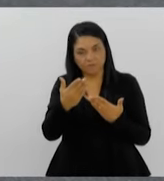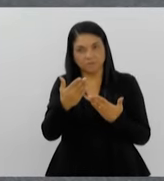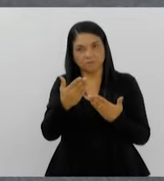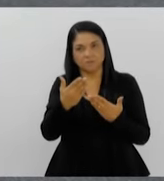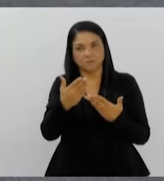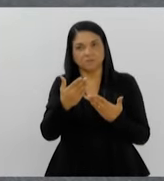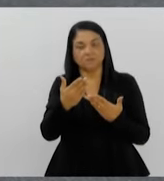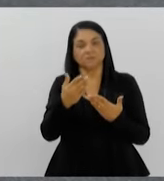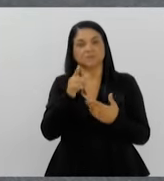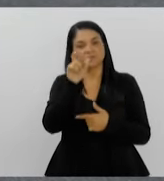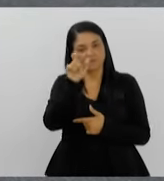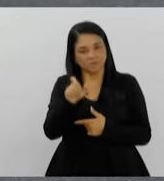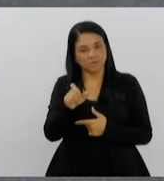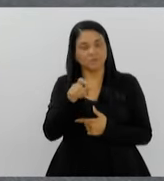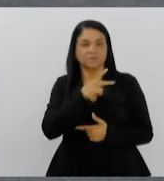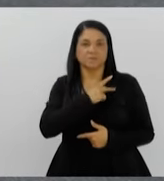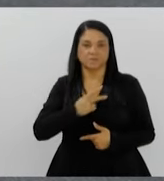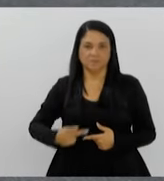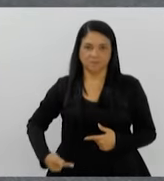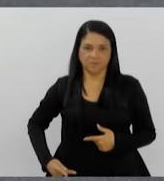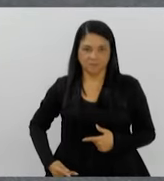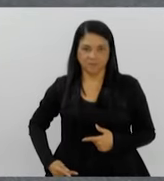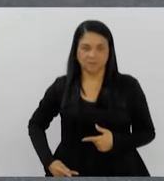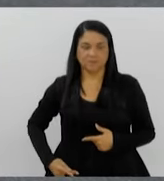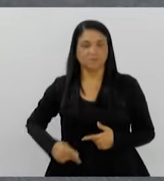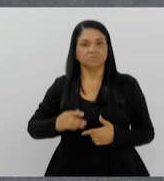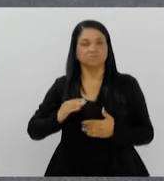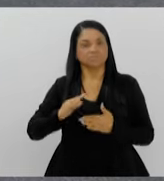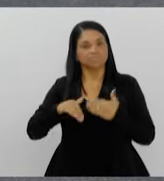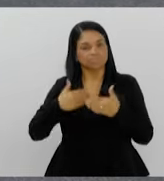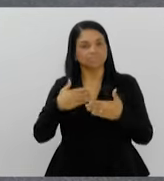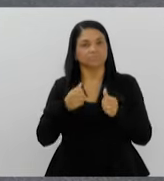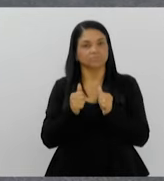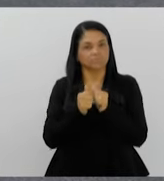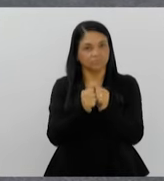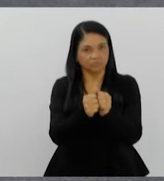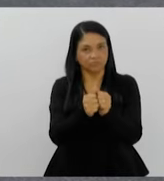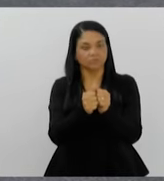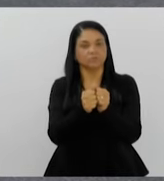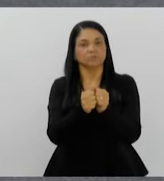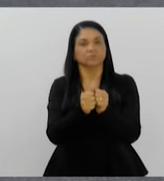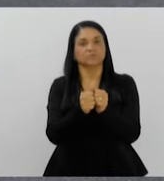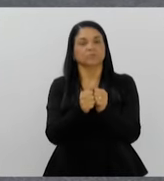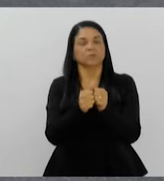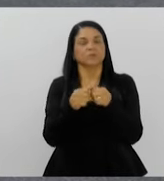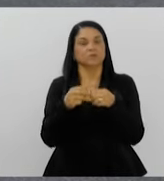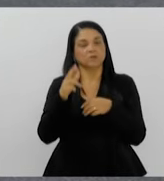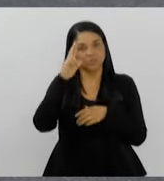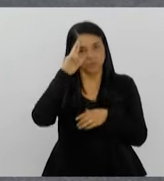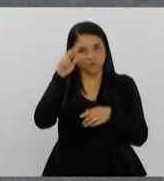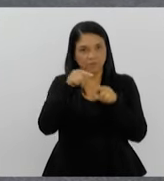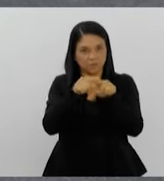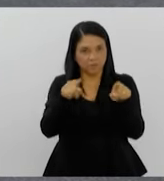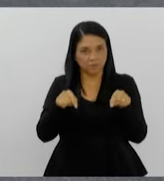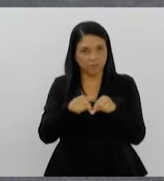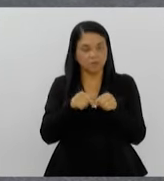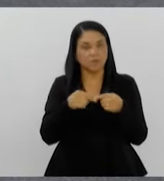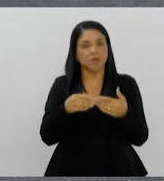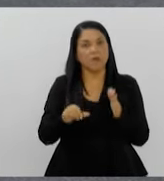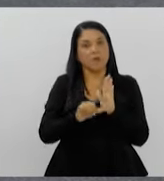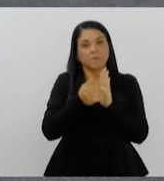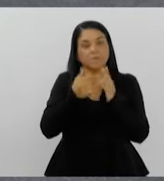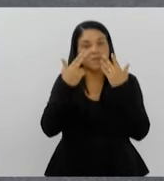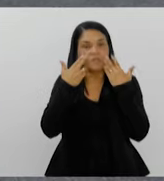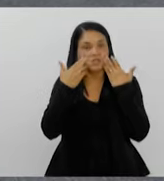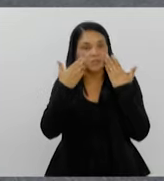a a vossa excelência por e proceder conosco juntamente com a sua chefia de gabinete a primeira exposição de grafite